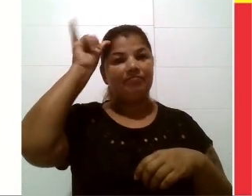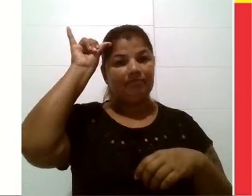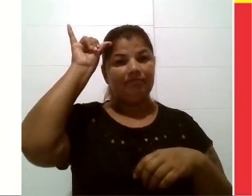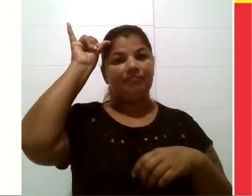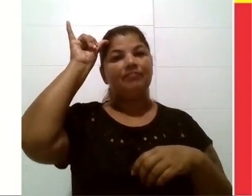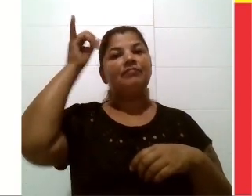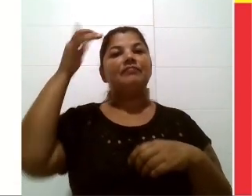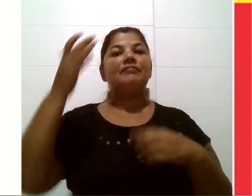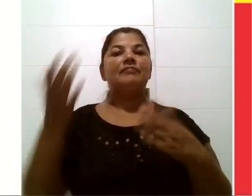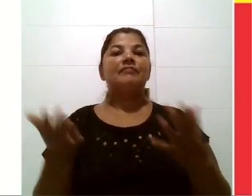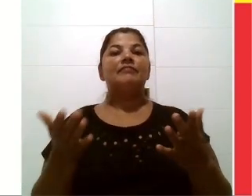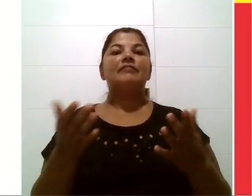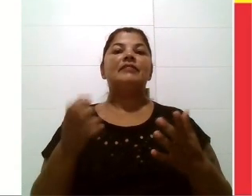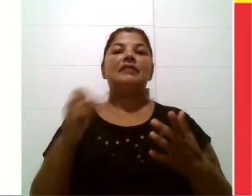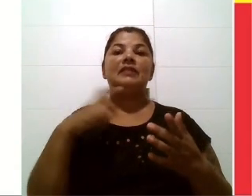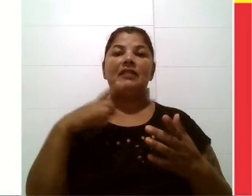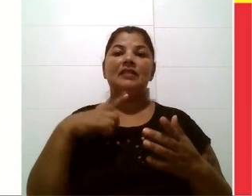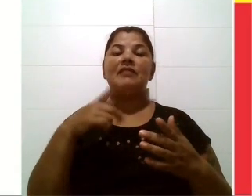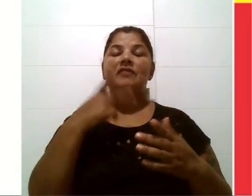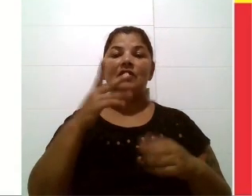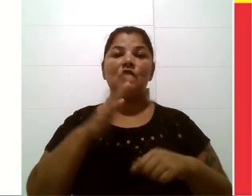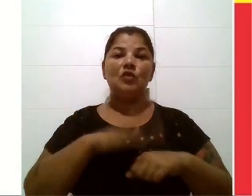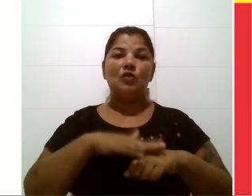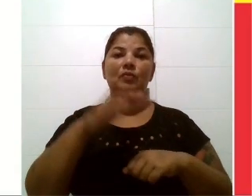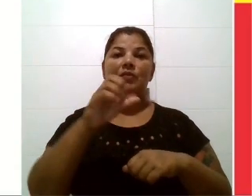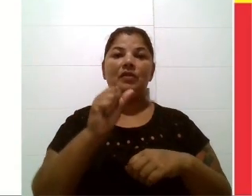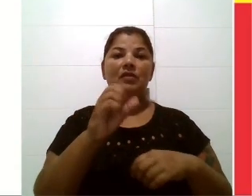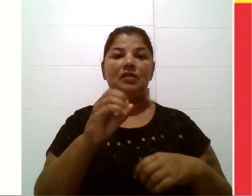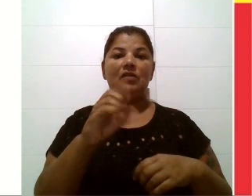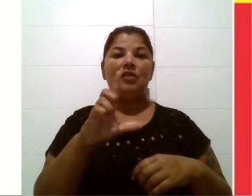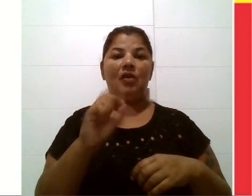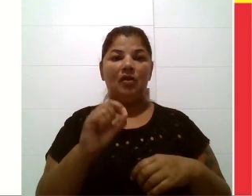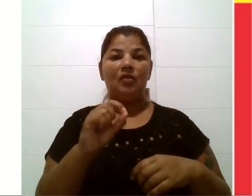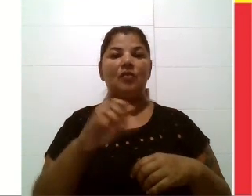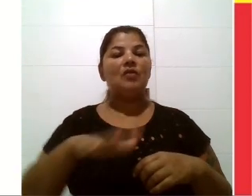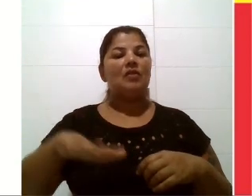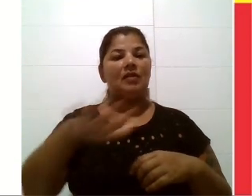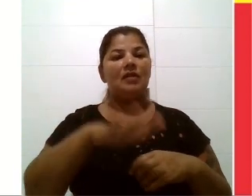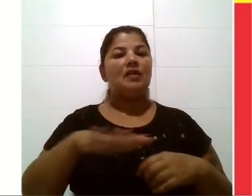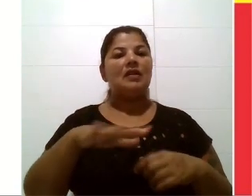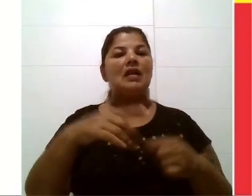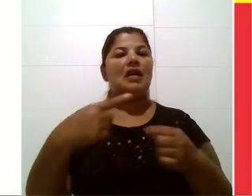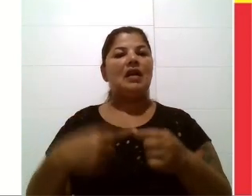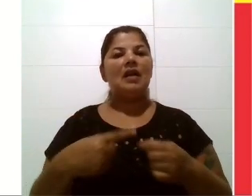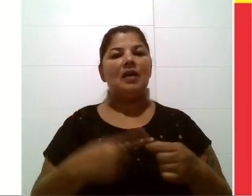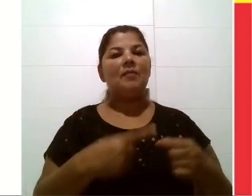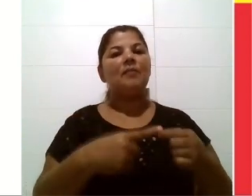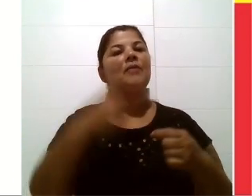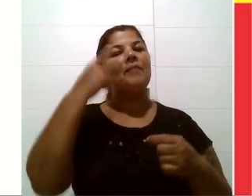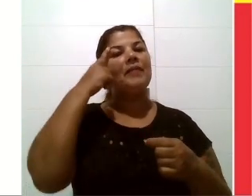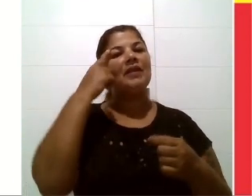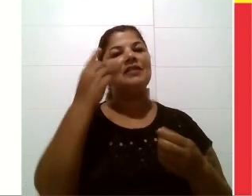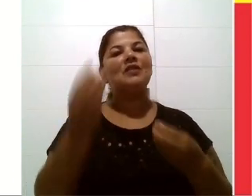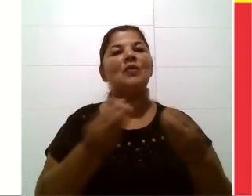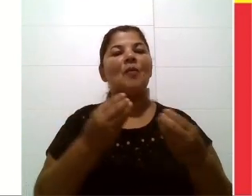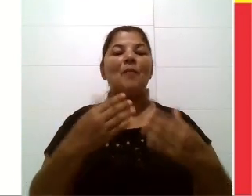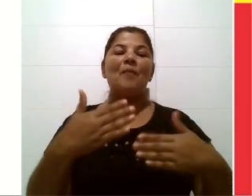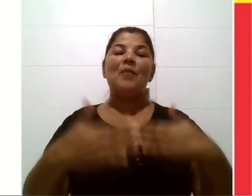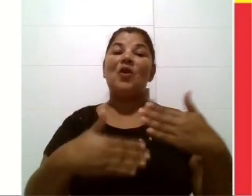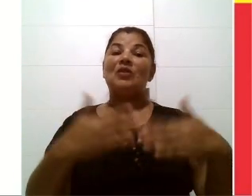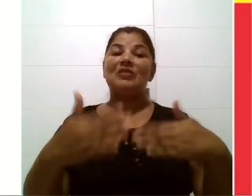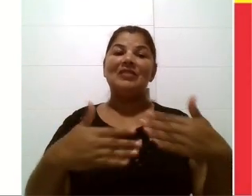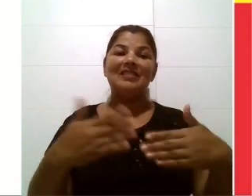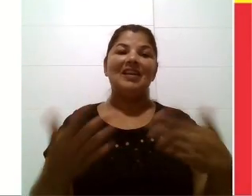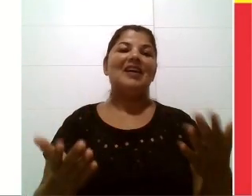quando a gente fala em solo, ligando ele a um ambiente do campo, a gente pensa logo em produção, criação de animais, a gente